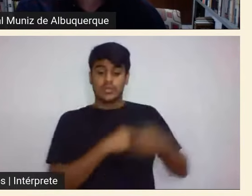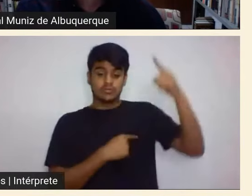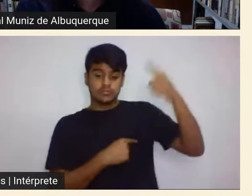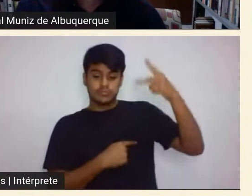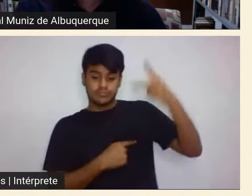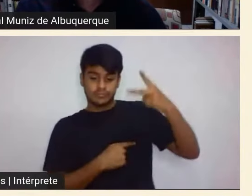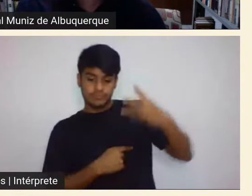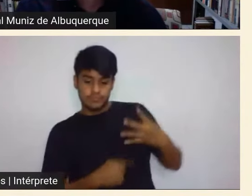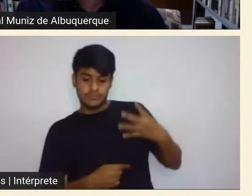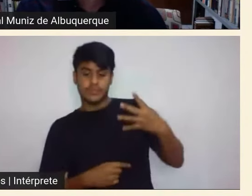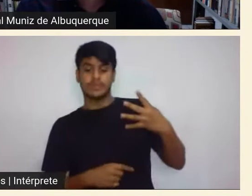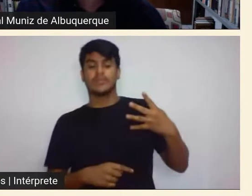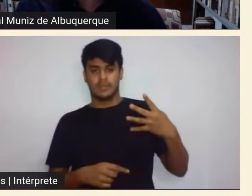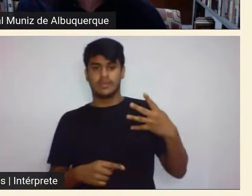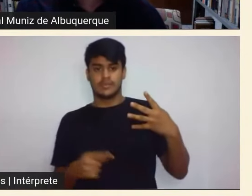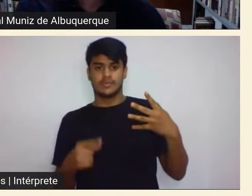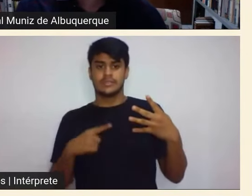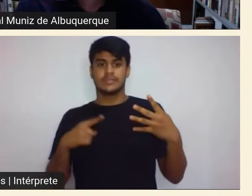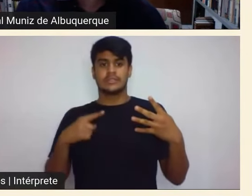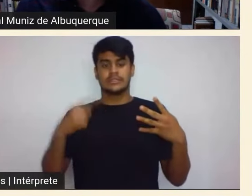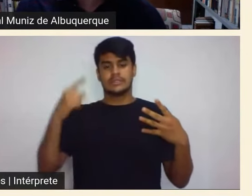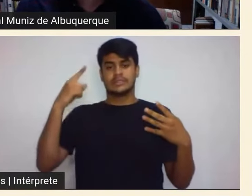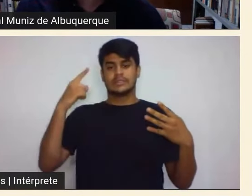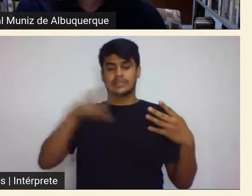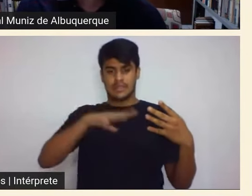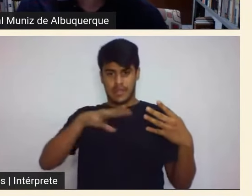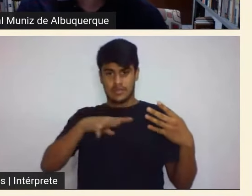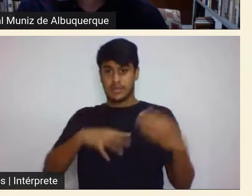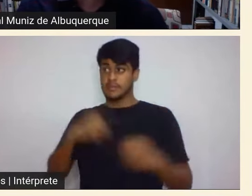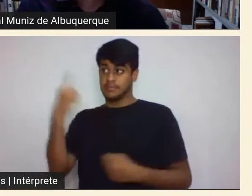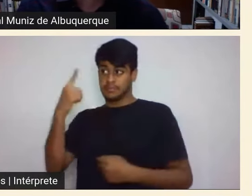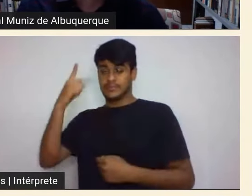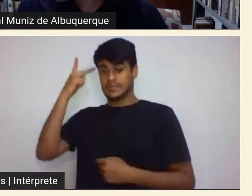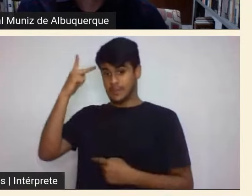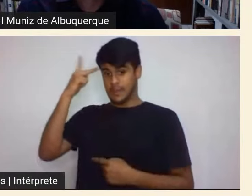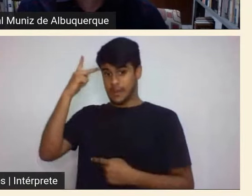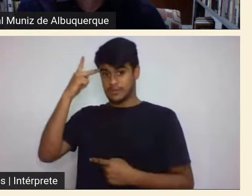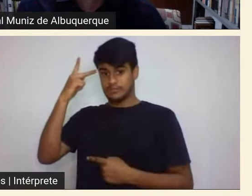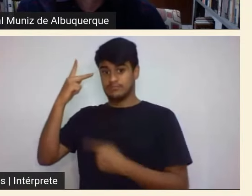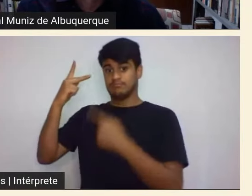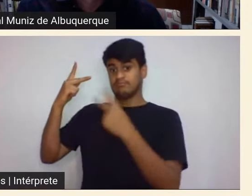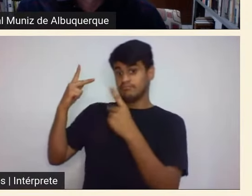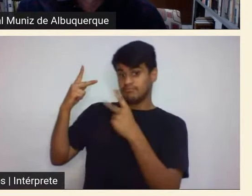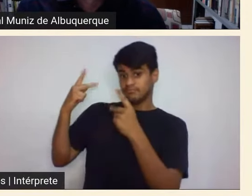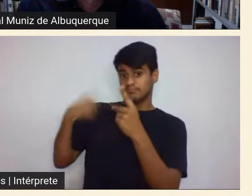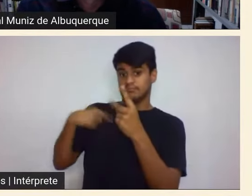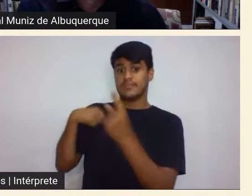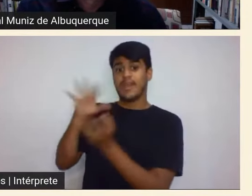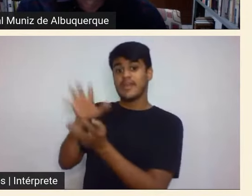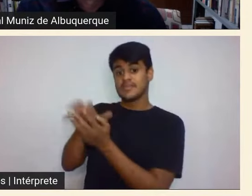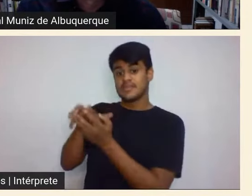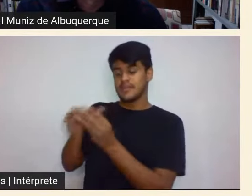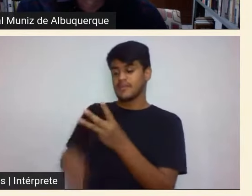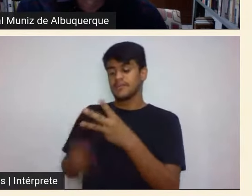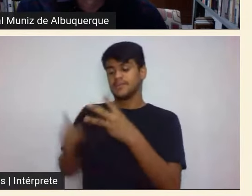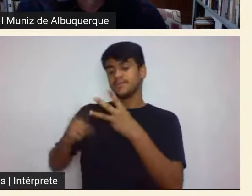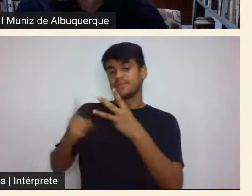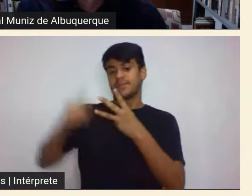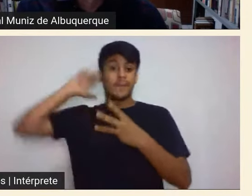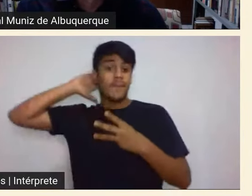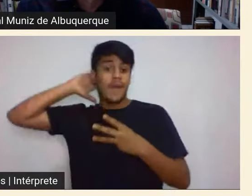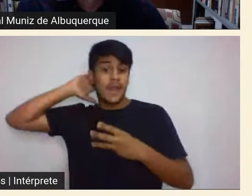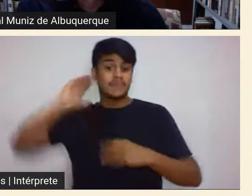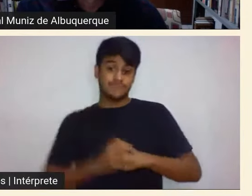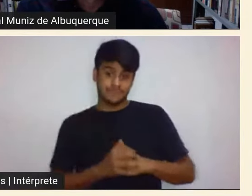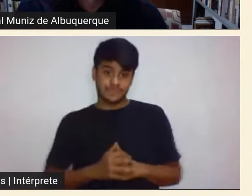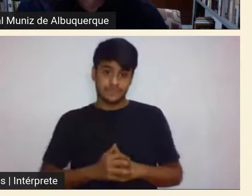brasileiro. Primeiro São Paulo, segundo Recife, terceiro Belém do Pará. O Hinojosa faz isso. Imagina, depois é